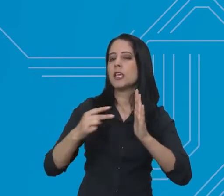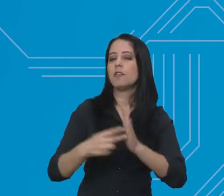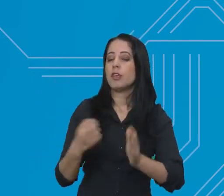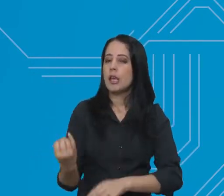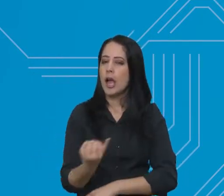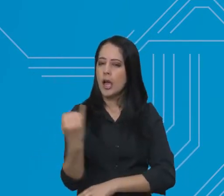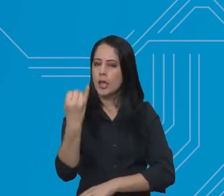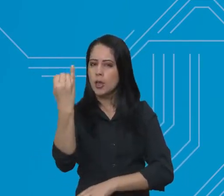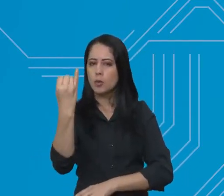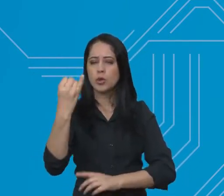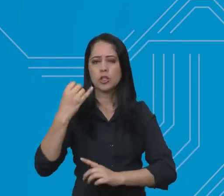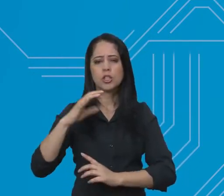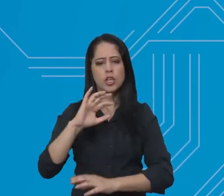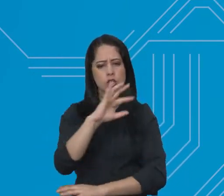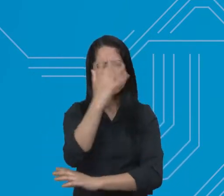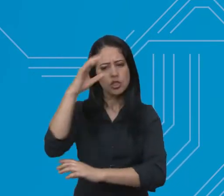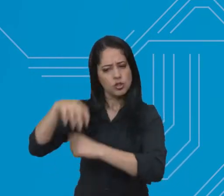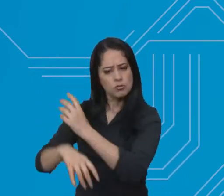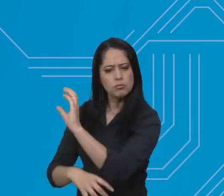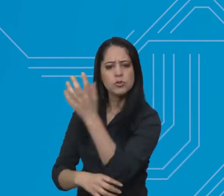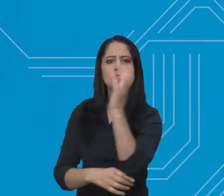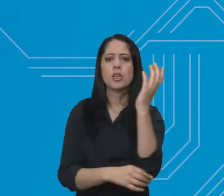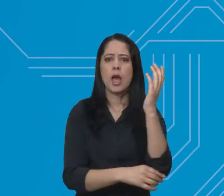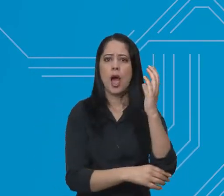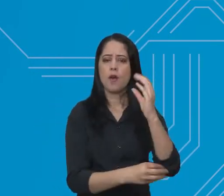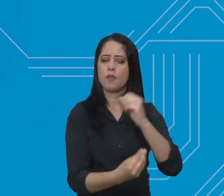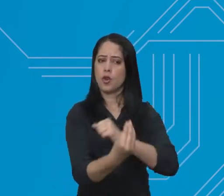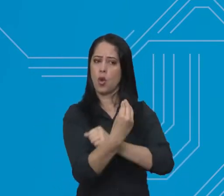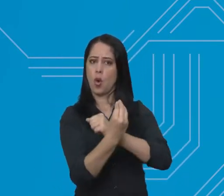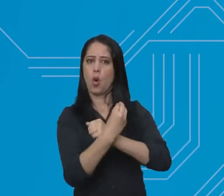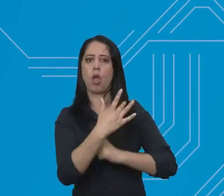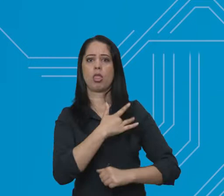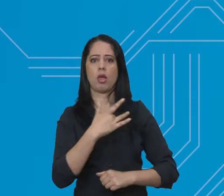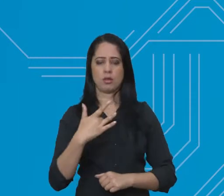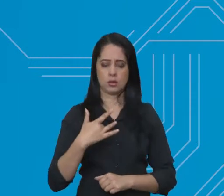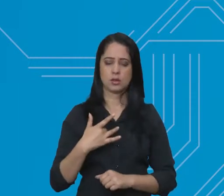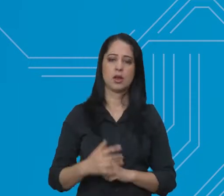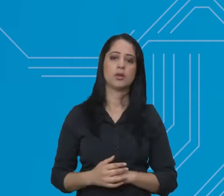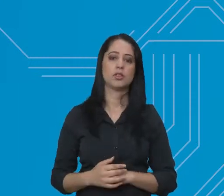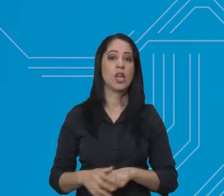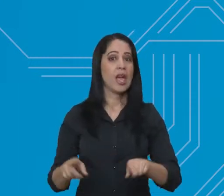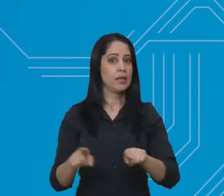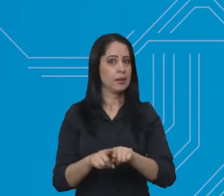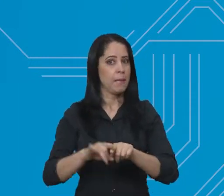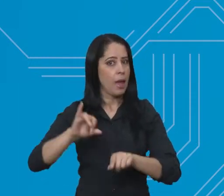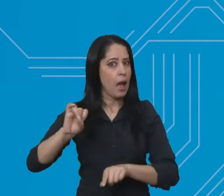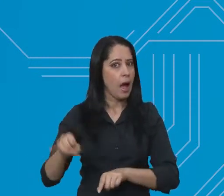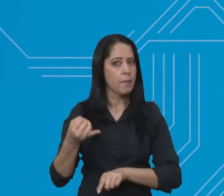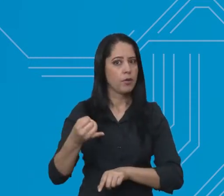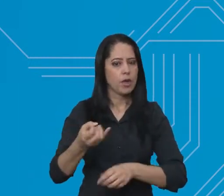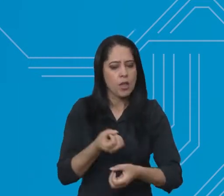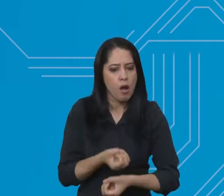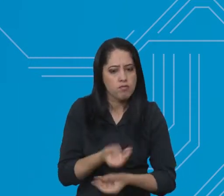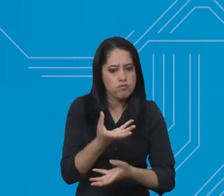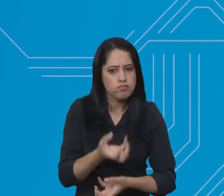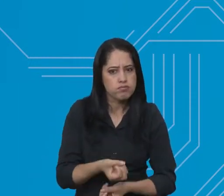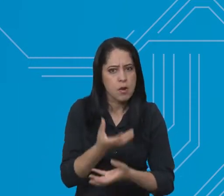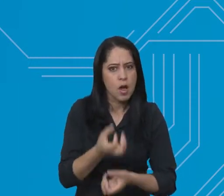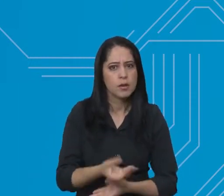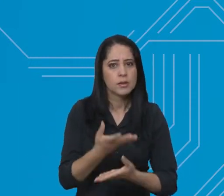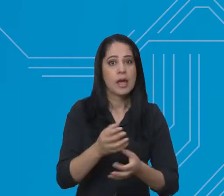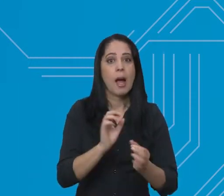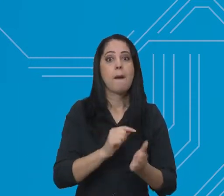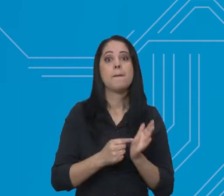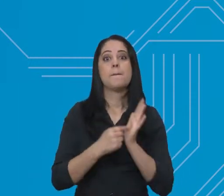verdes no nosso dia a dia, fundamental inclusive para a nossa saúde. E vamos aproveitar para fortalecer o recado